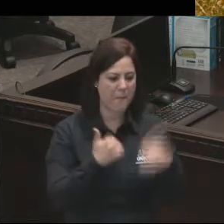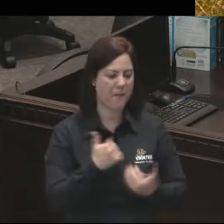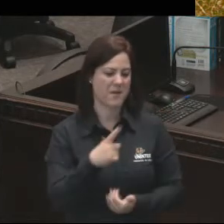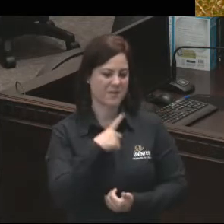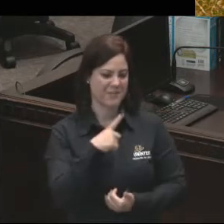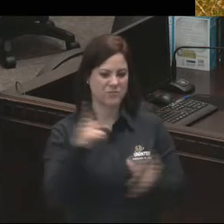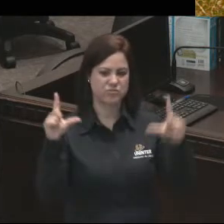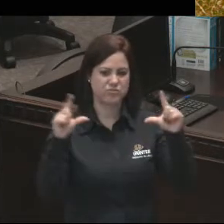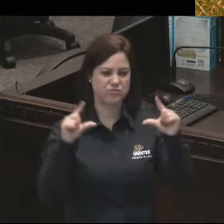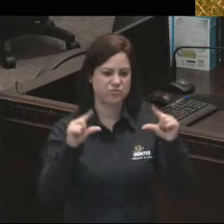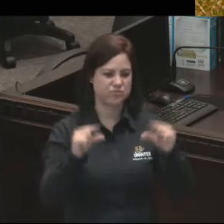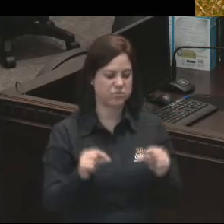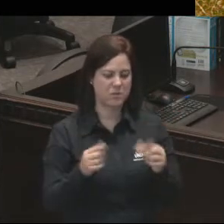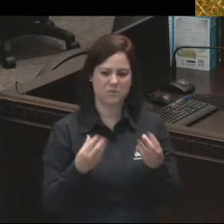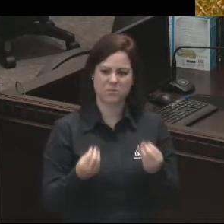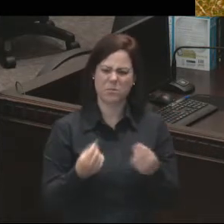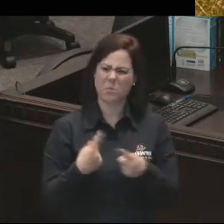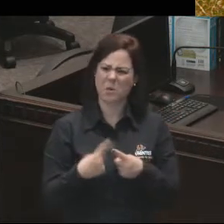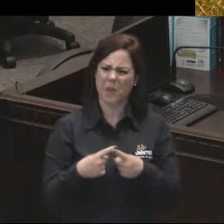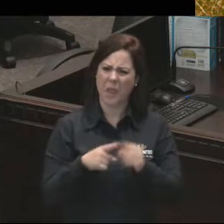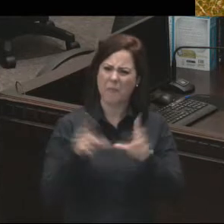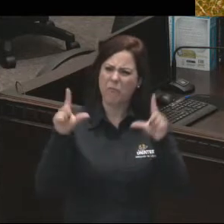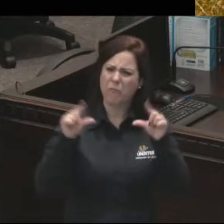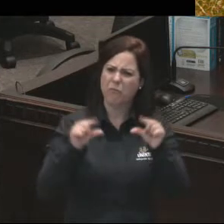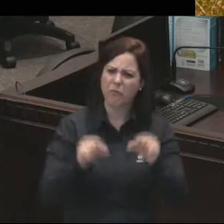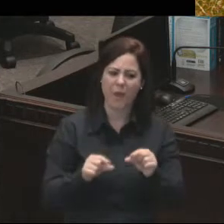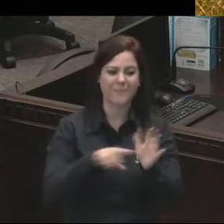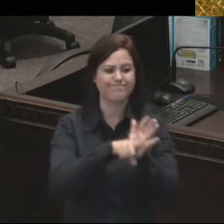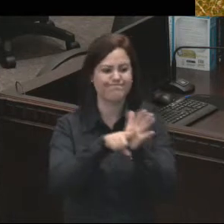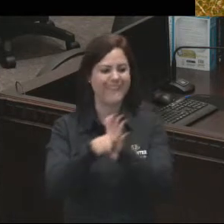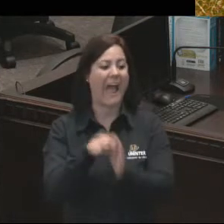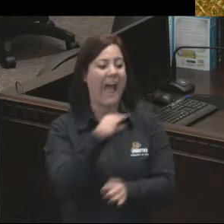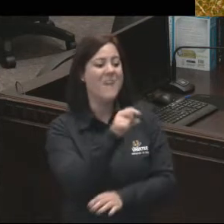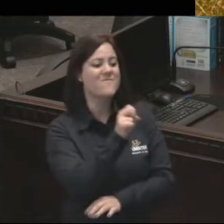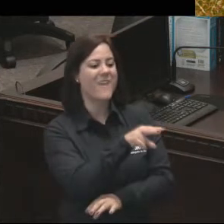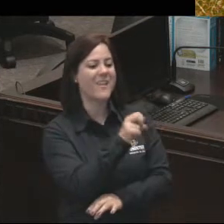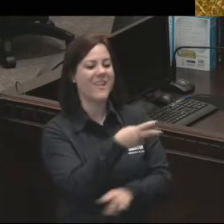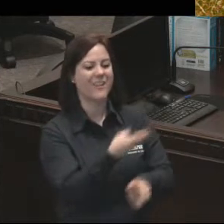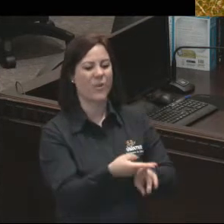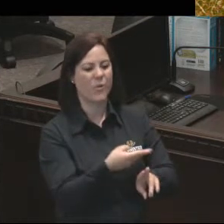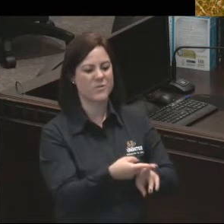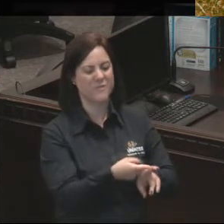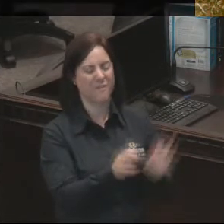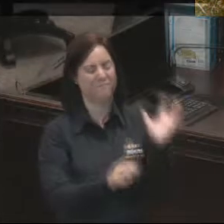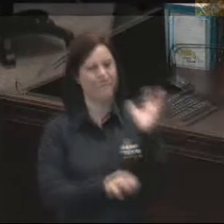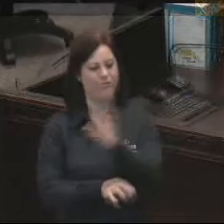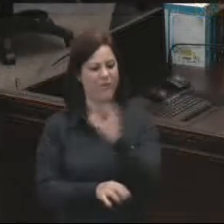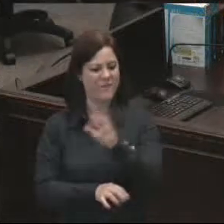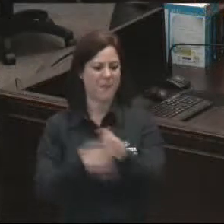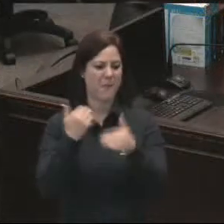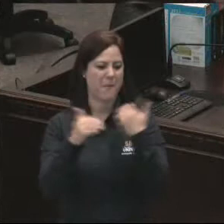é metabolizado em DDE, que é um produto cancerígeno, e que causava também essa